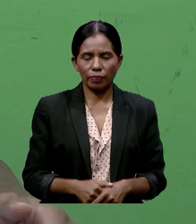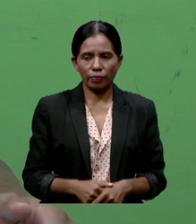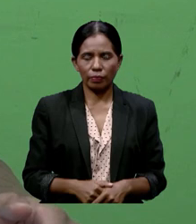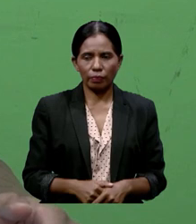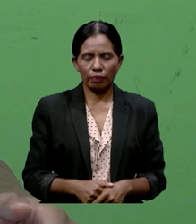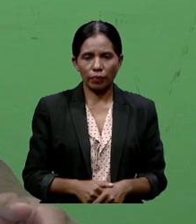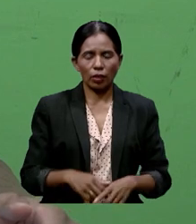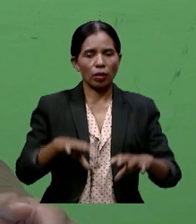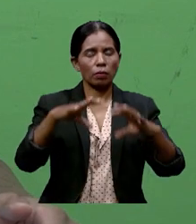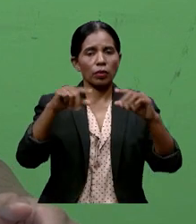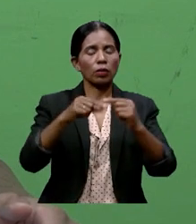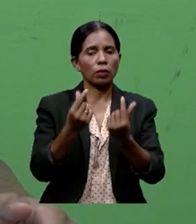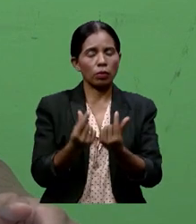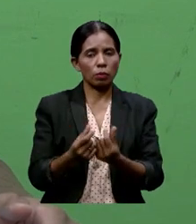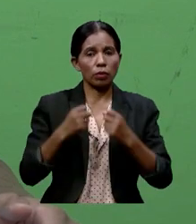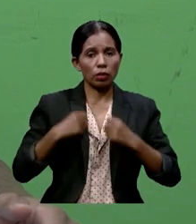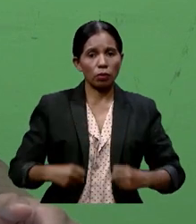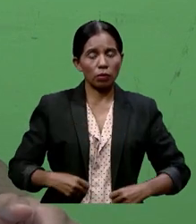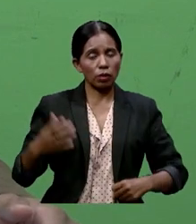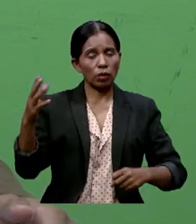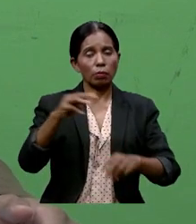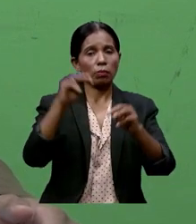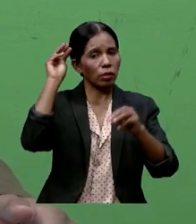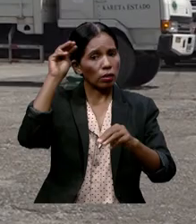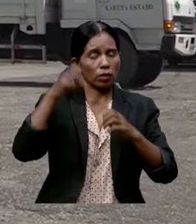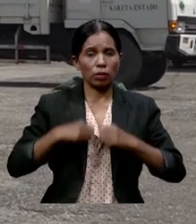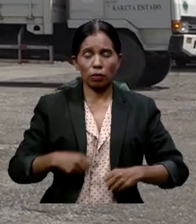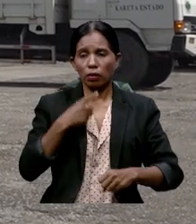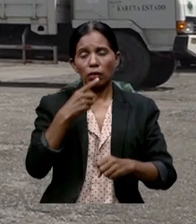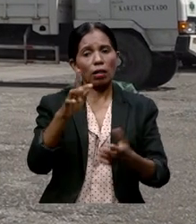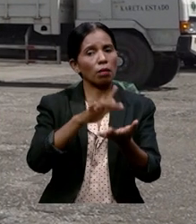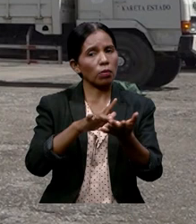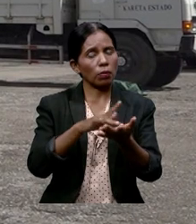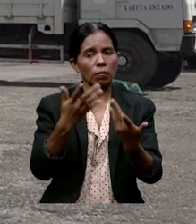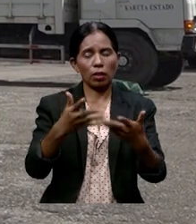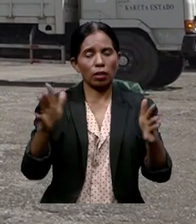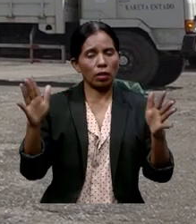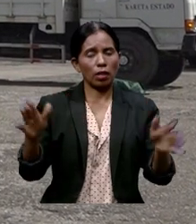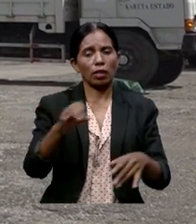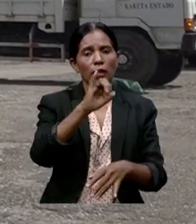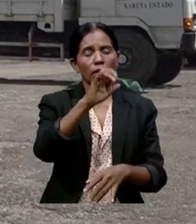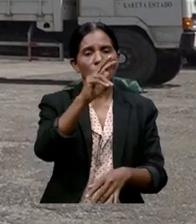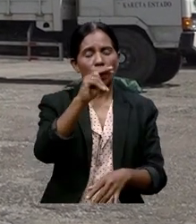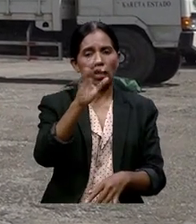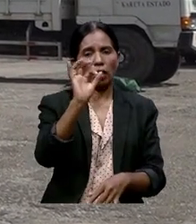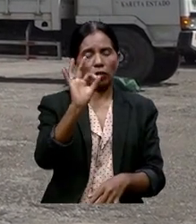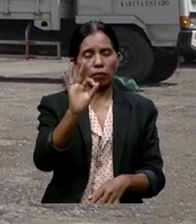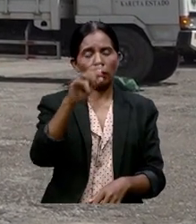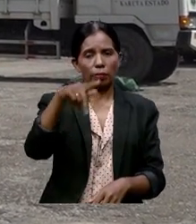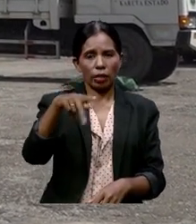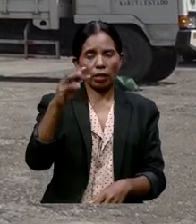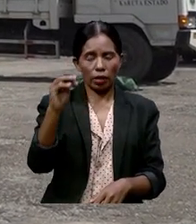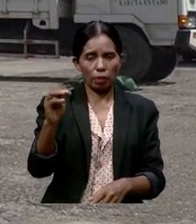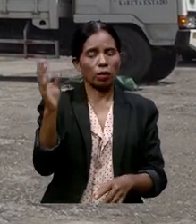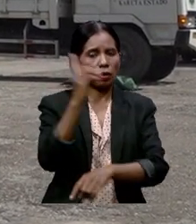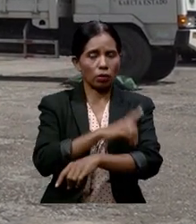Porta-voz Comissão Equipa Integrada de Saúde e Ministério de Saúde informa ai moruk ne bem menos e armazém Instituto Nacional Farmácia ne tamba